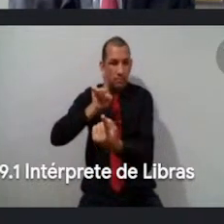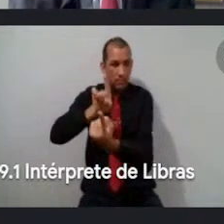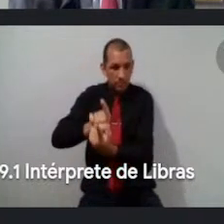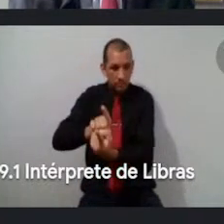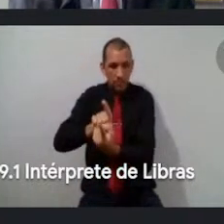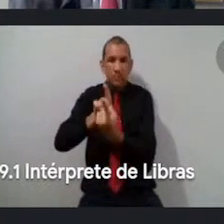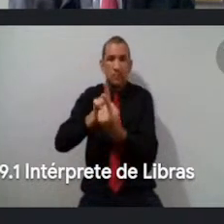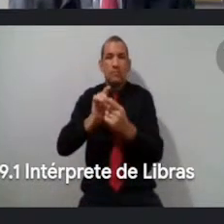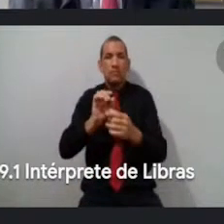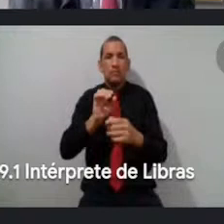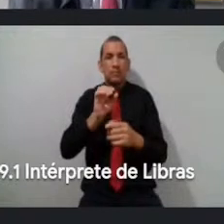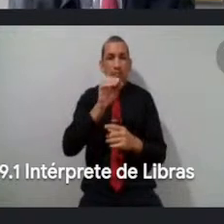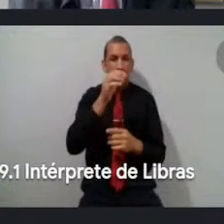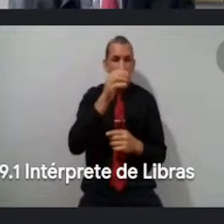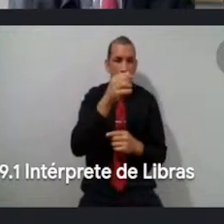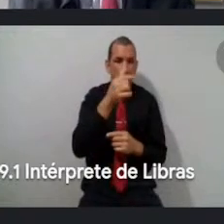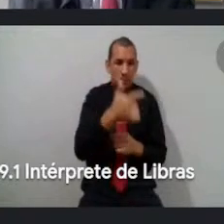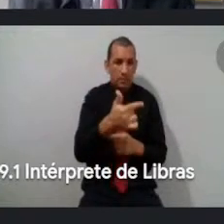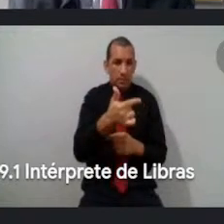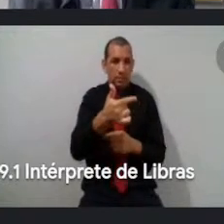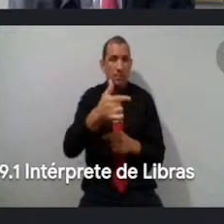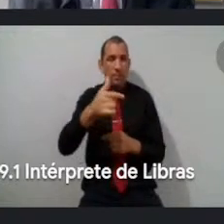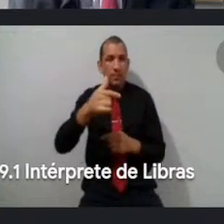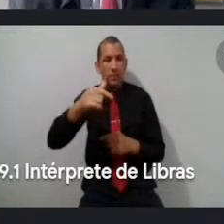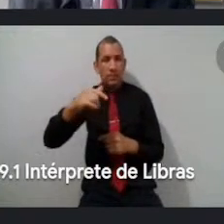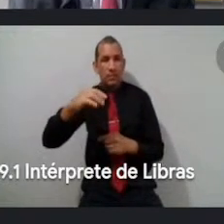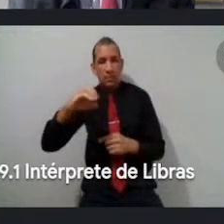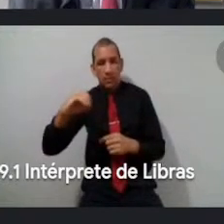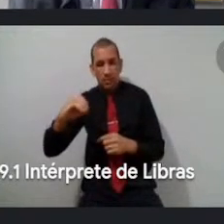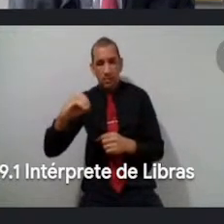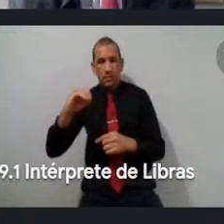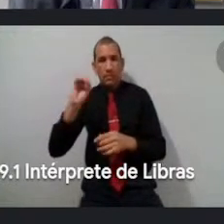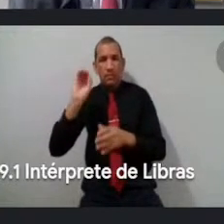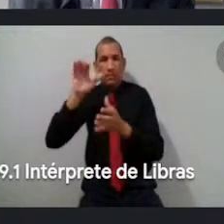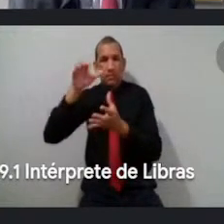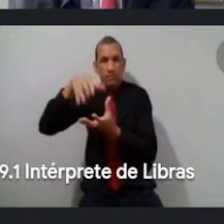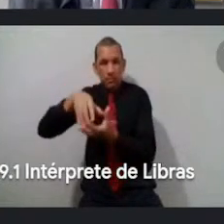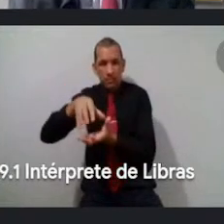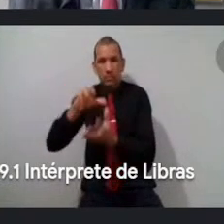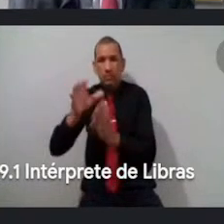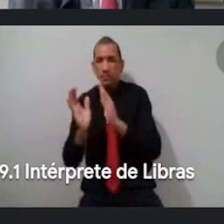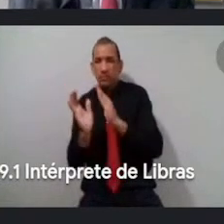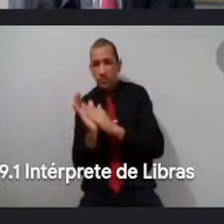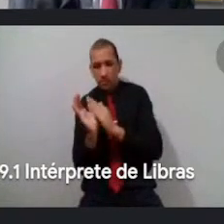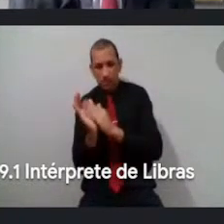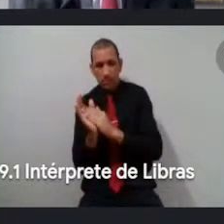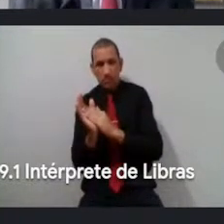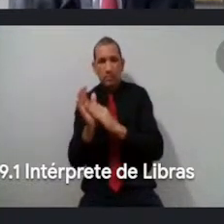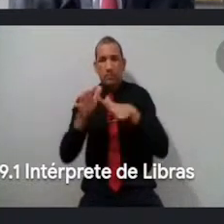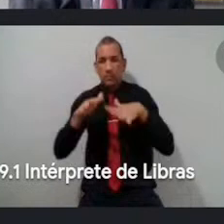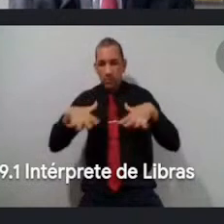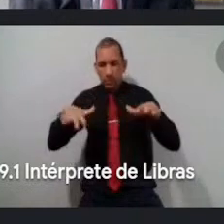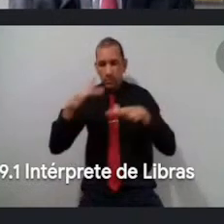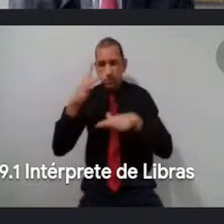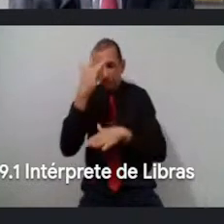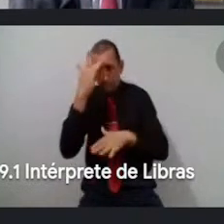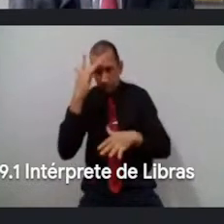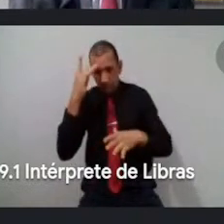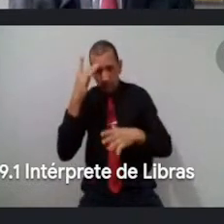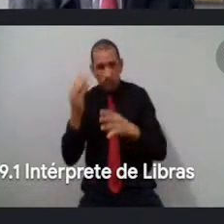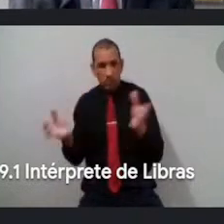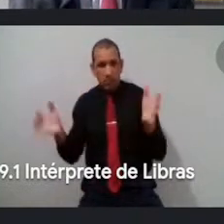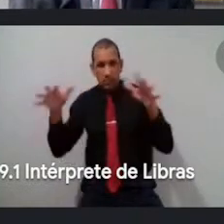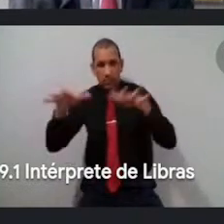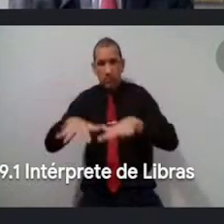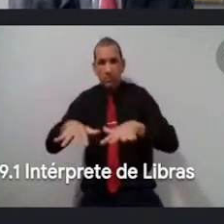20ª zona eleitoral sediado em Palmas a qual dispõe de melhor estrutura física e pessoal sem perder de vista que a referida